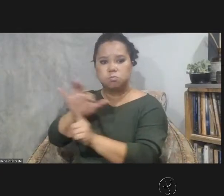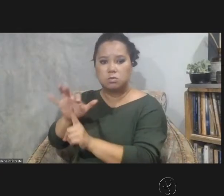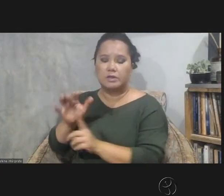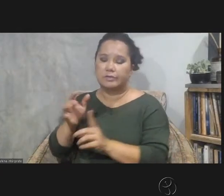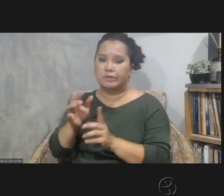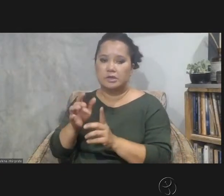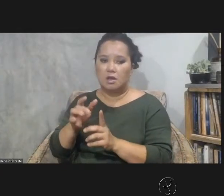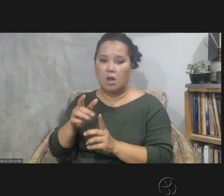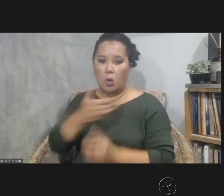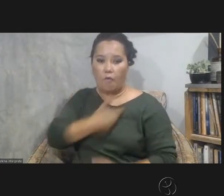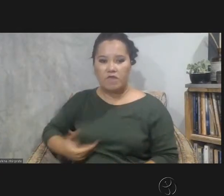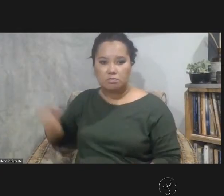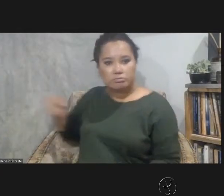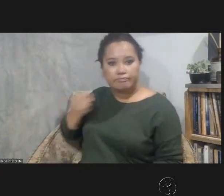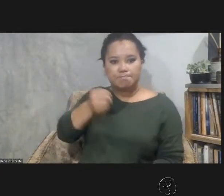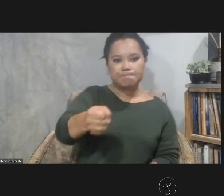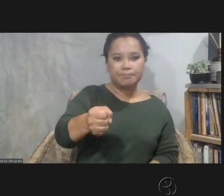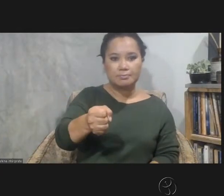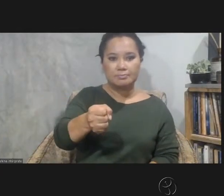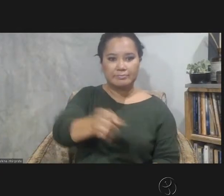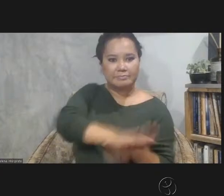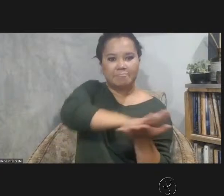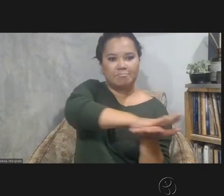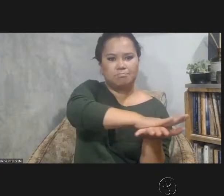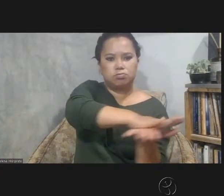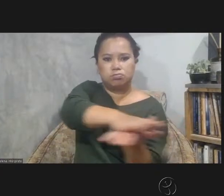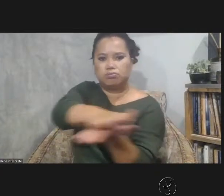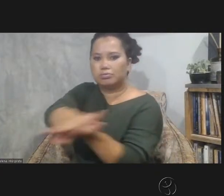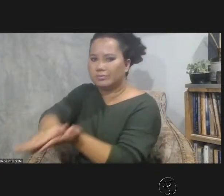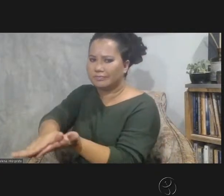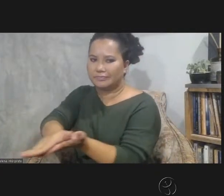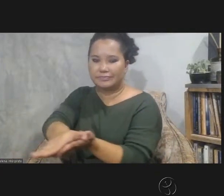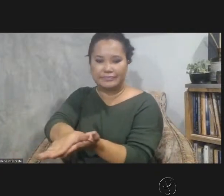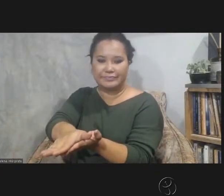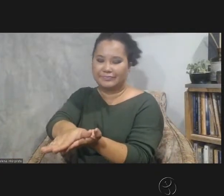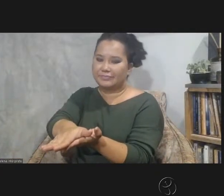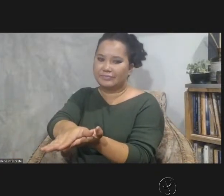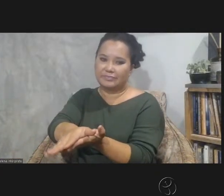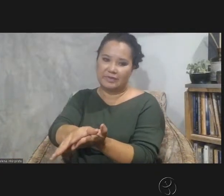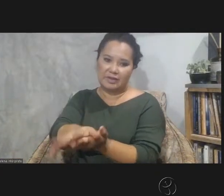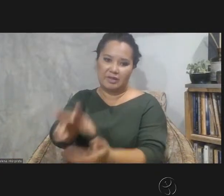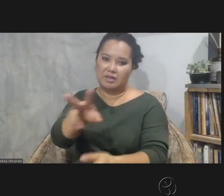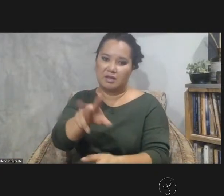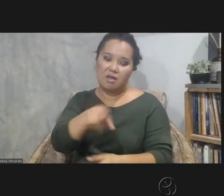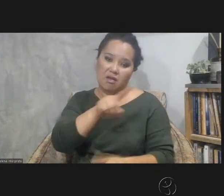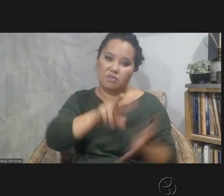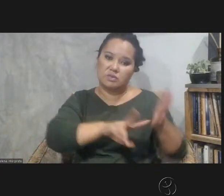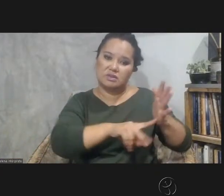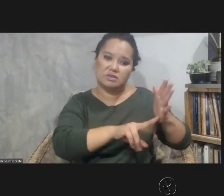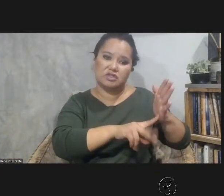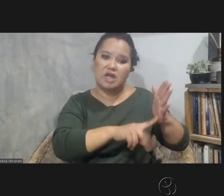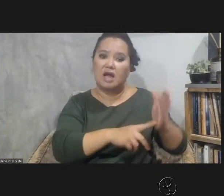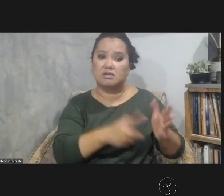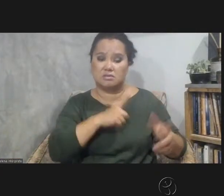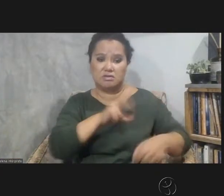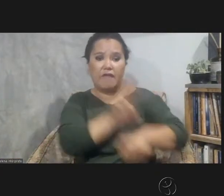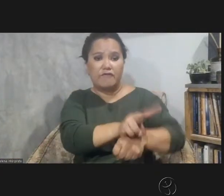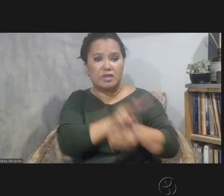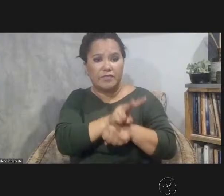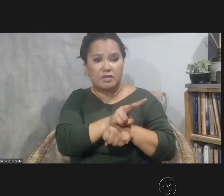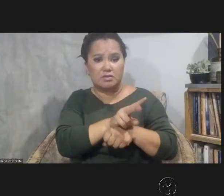na economia ao defender o direito dos trabalhadores. Como ele explicou,